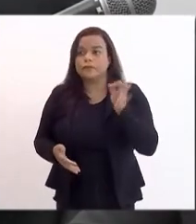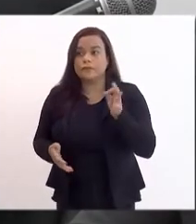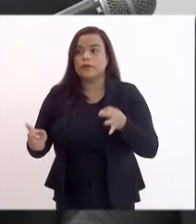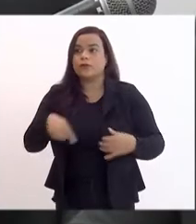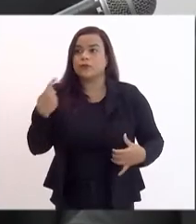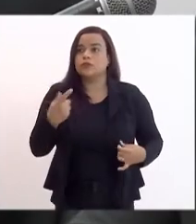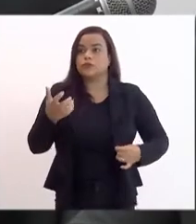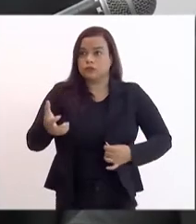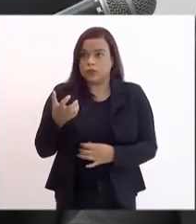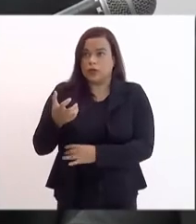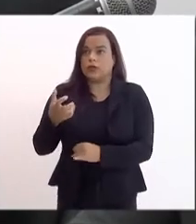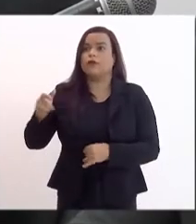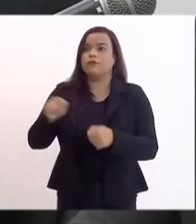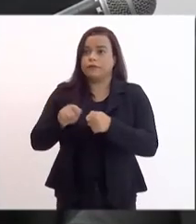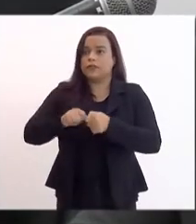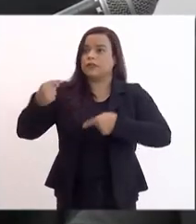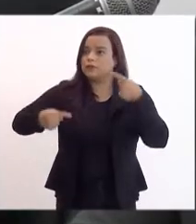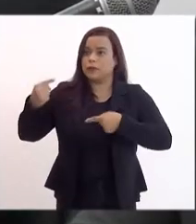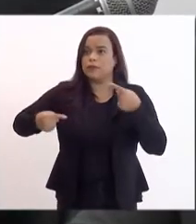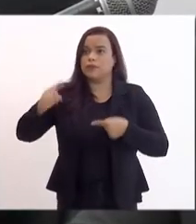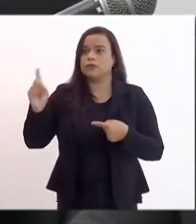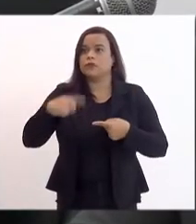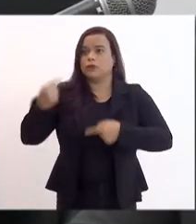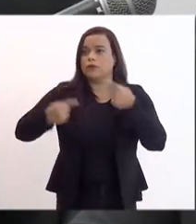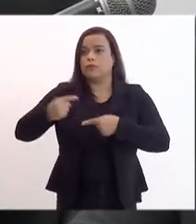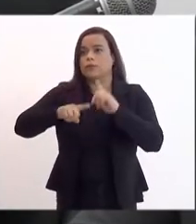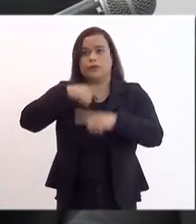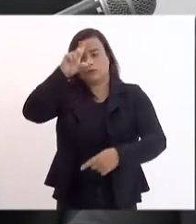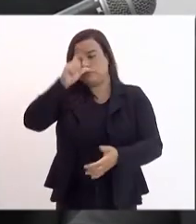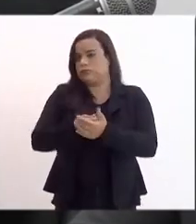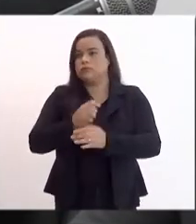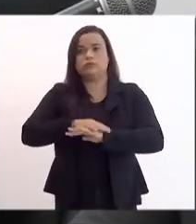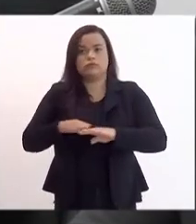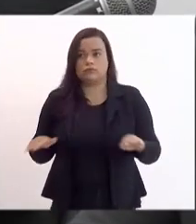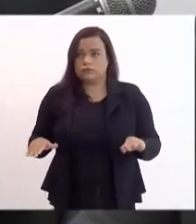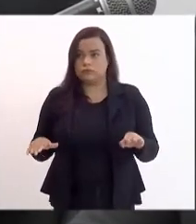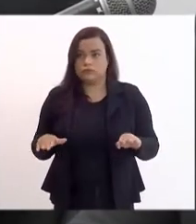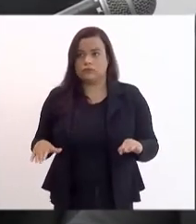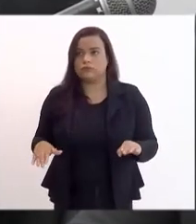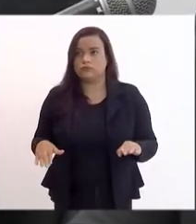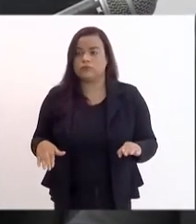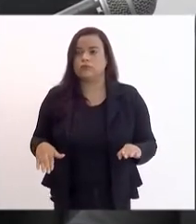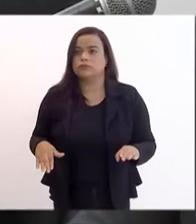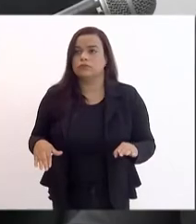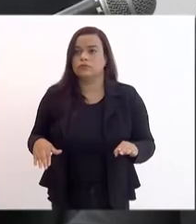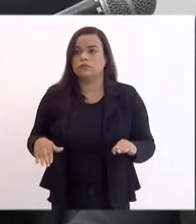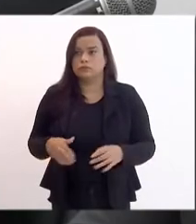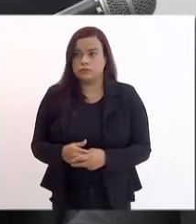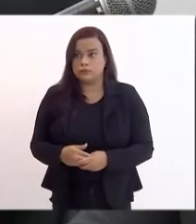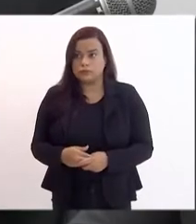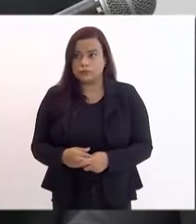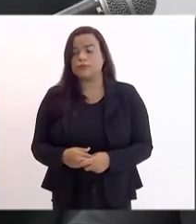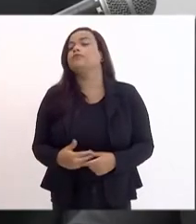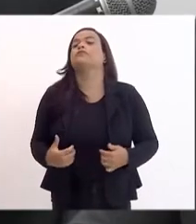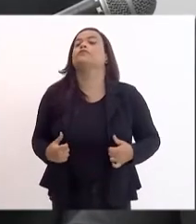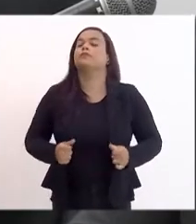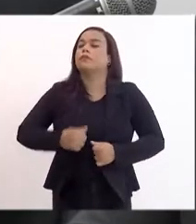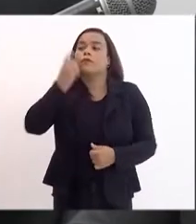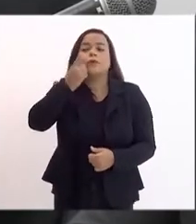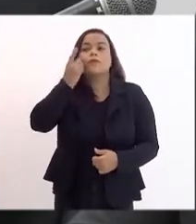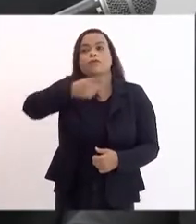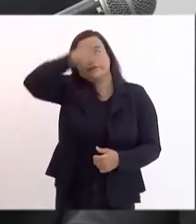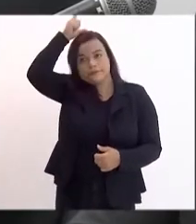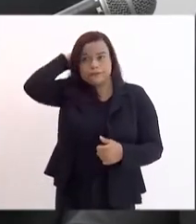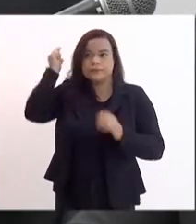fazer um debate. Eu vou trazer o debate para agora e nós vamos tomar uma decisão aqui. Eu acho... Estou me escrevendo. O deputado Luiz Paulo vai escrever. Eu quero,